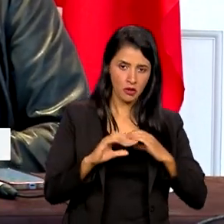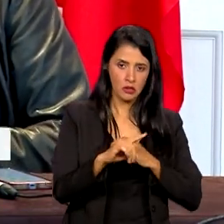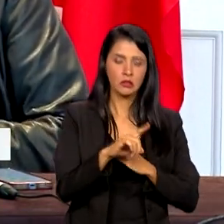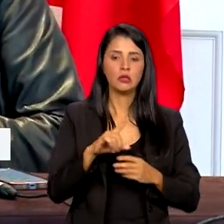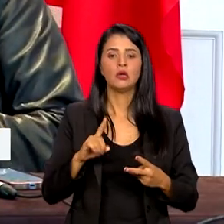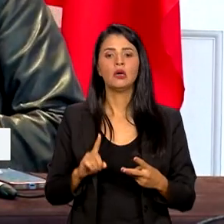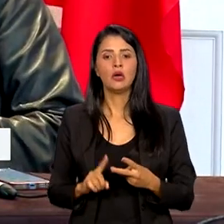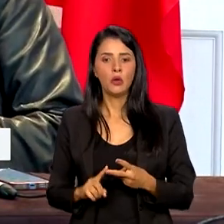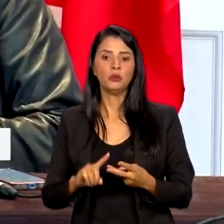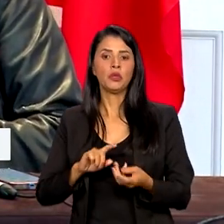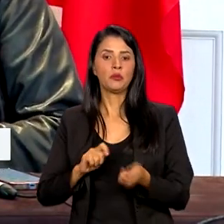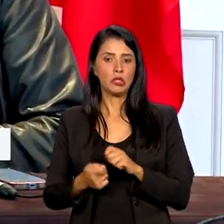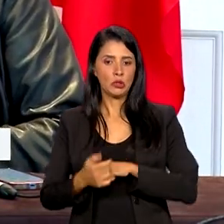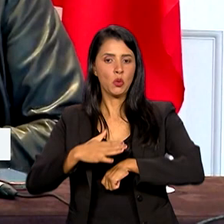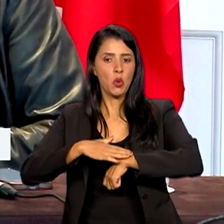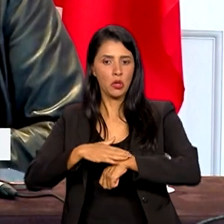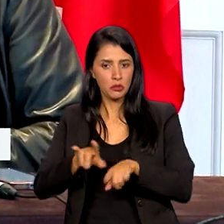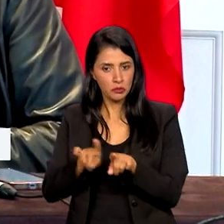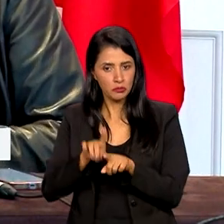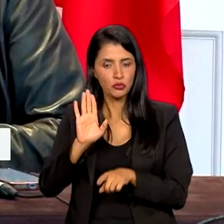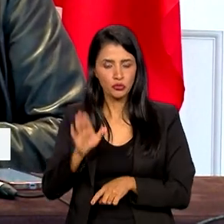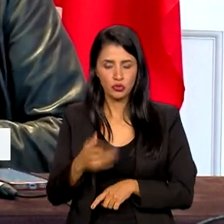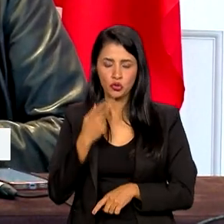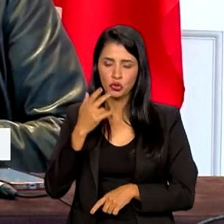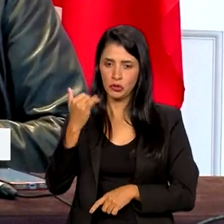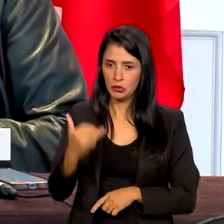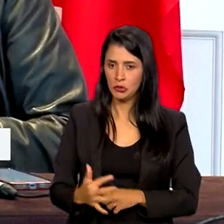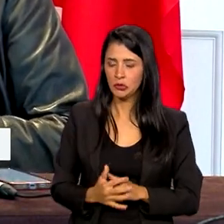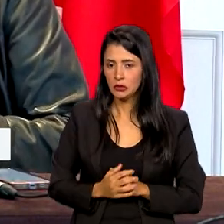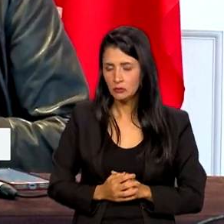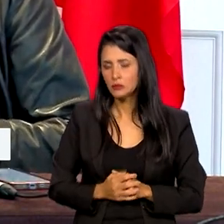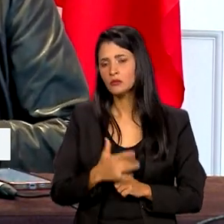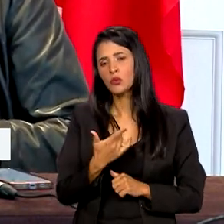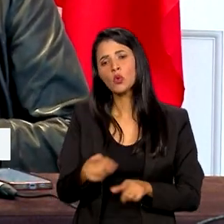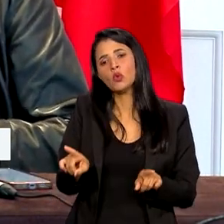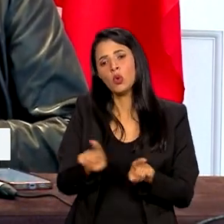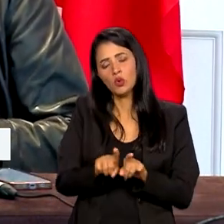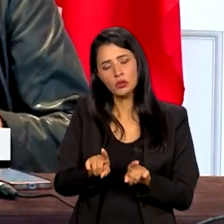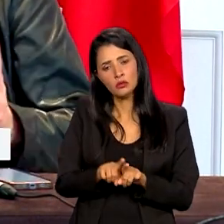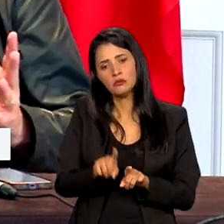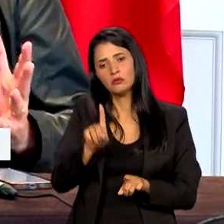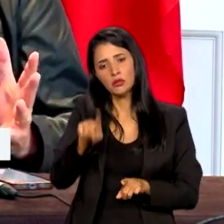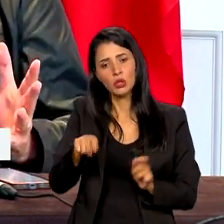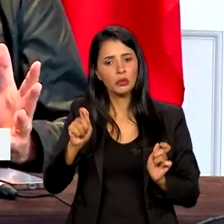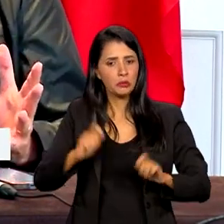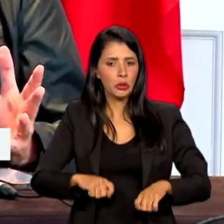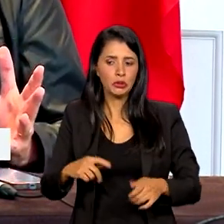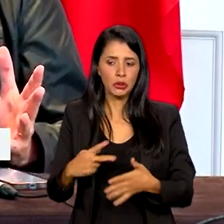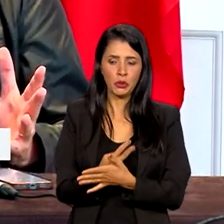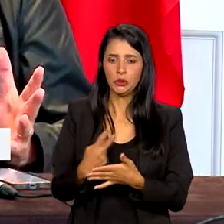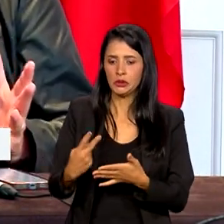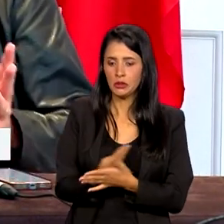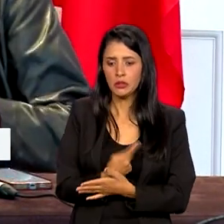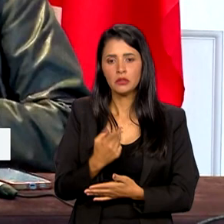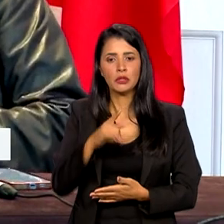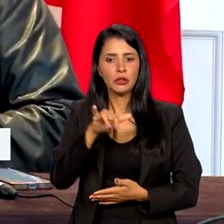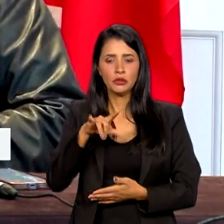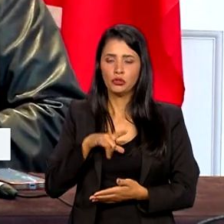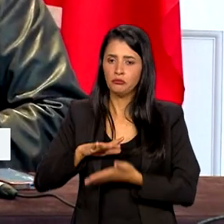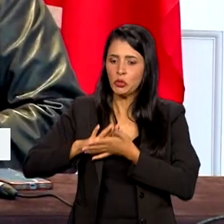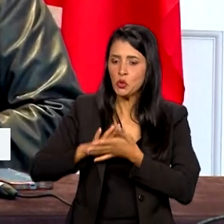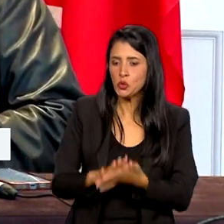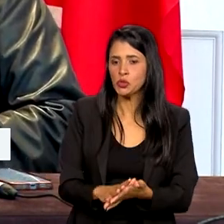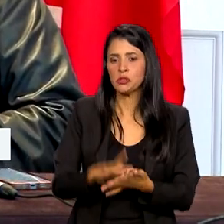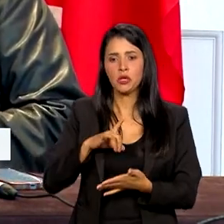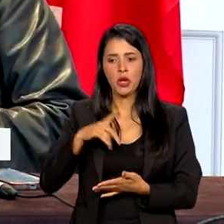consulados, né, de adaptação de horário, como eu falei aqui, e de questões que possam acontecer, seja de preconceito